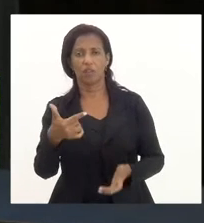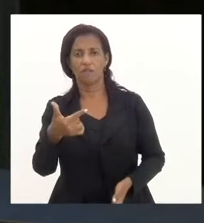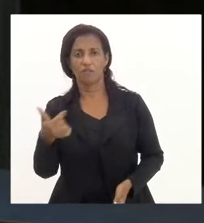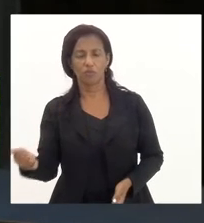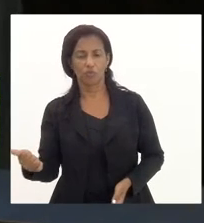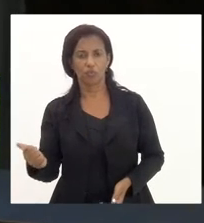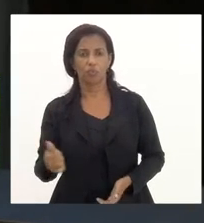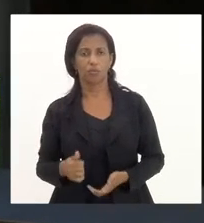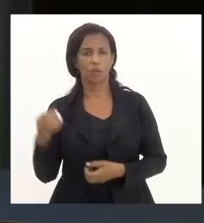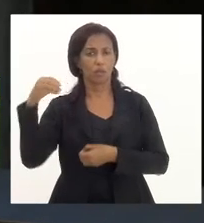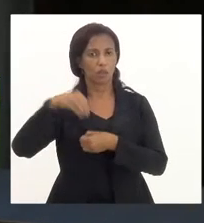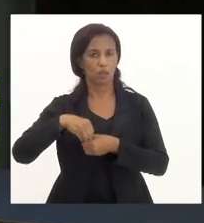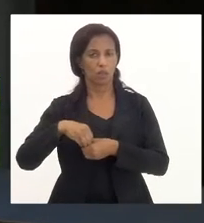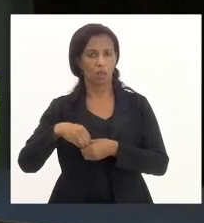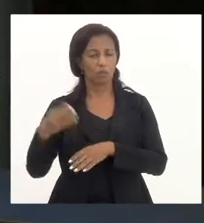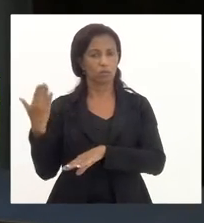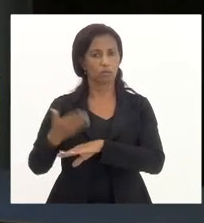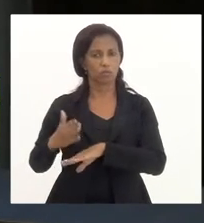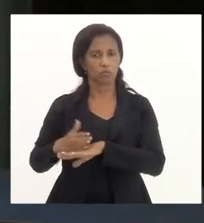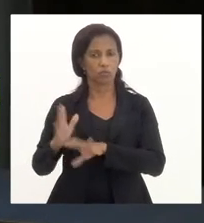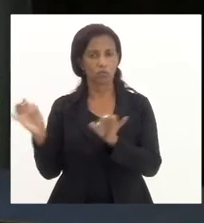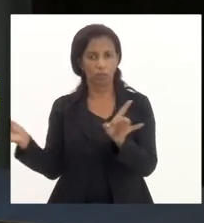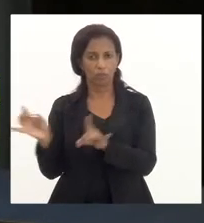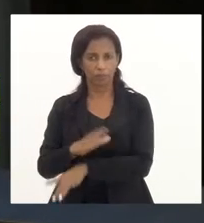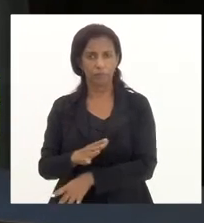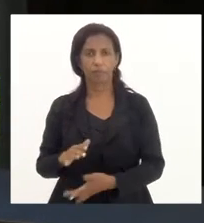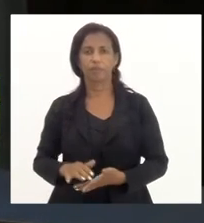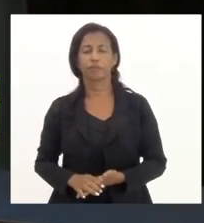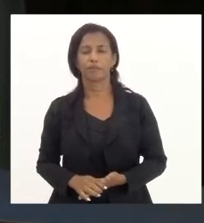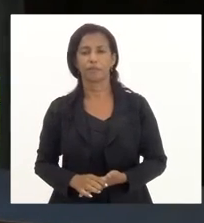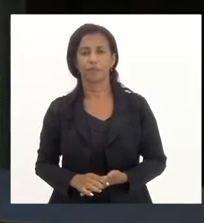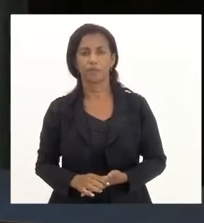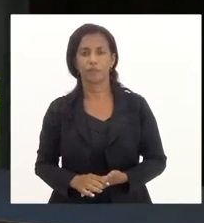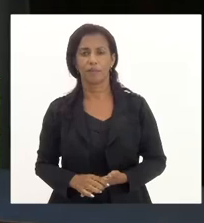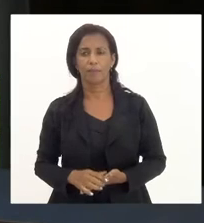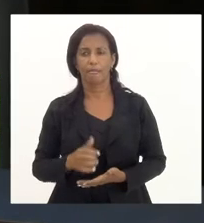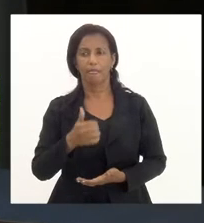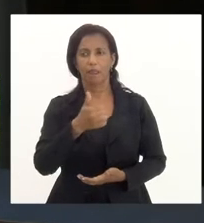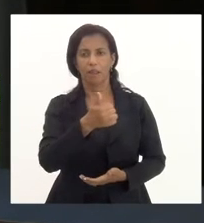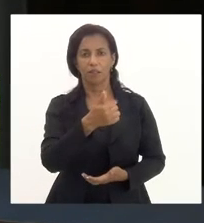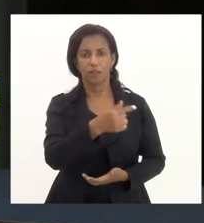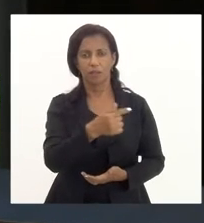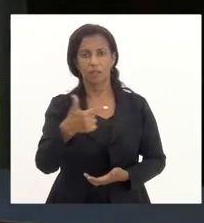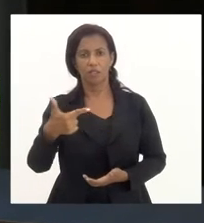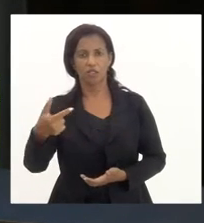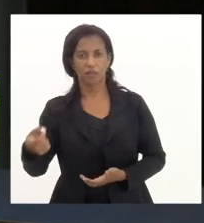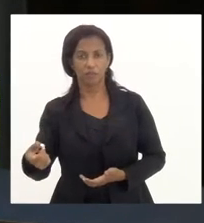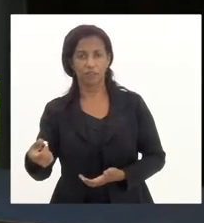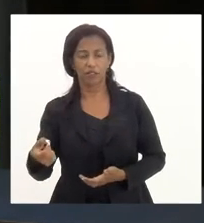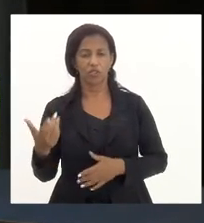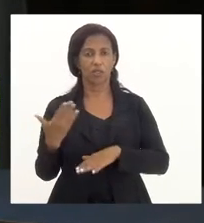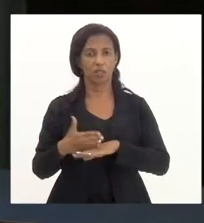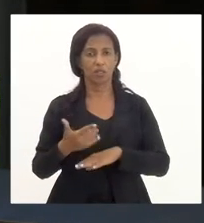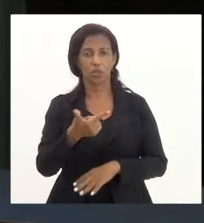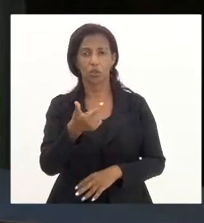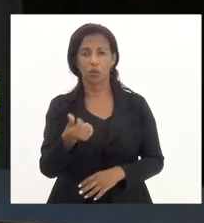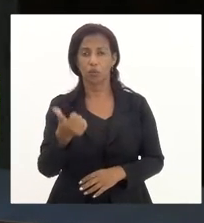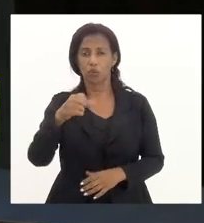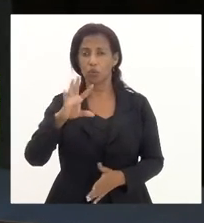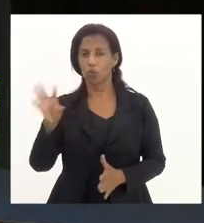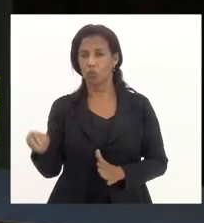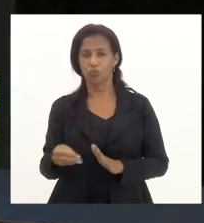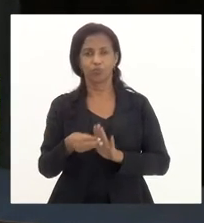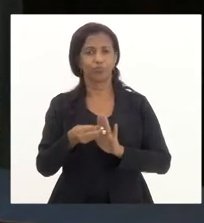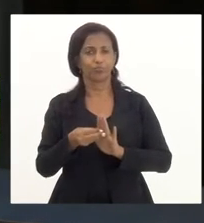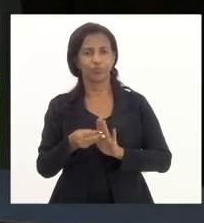entendemos que dentro dos exercícios Já encerrados que é de 17 a 20 o exercício de 2018 no